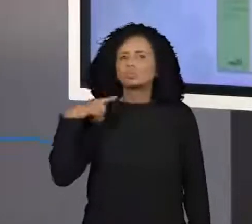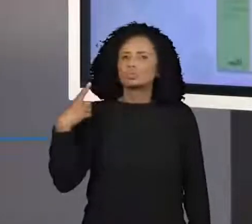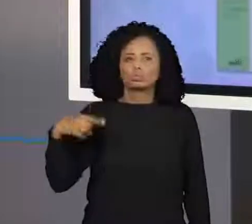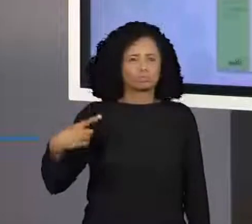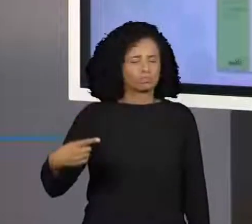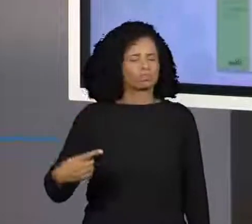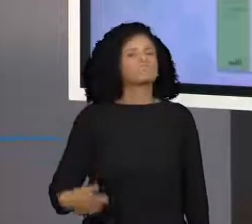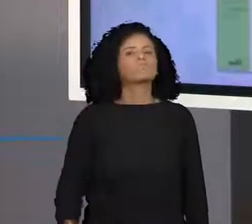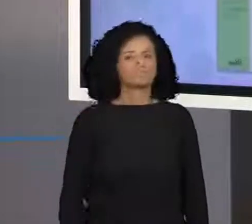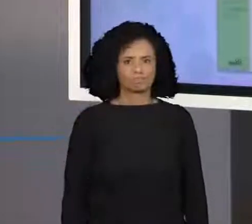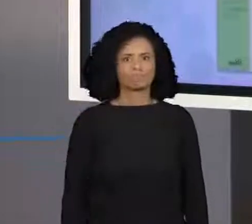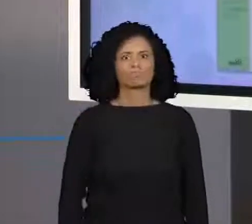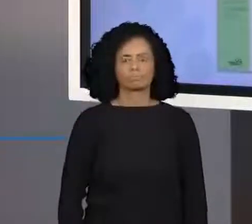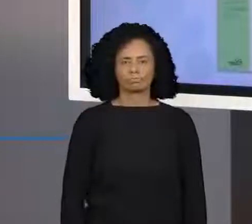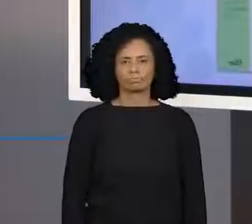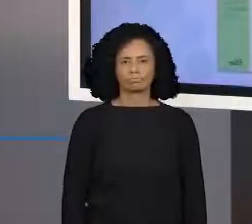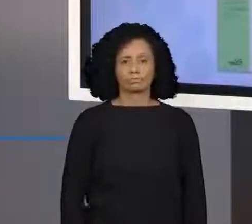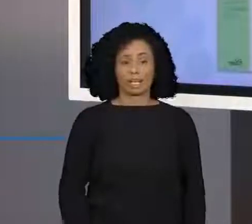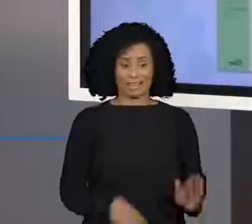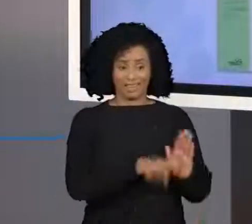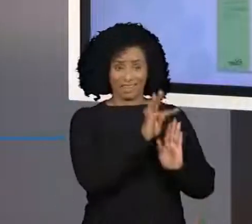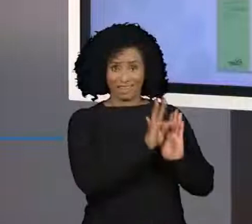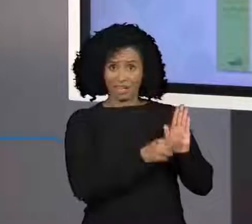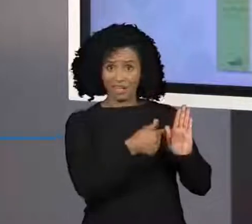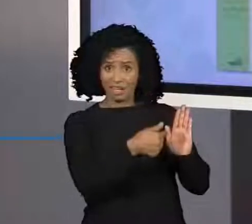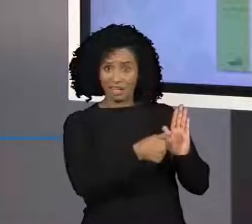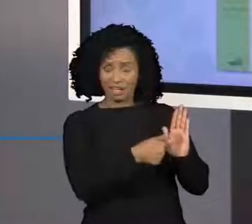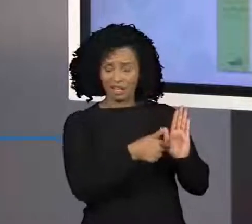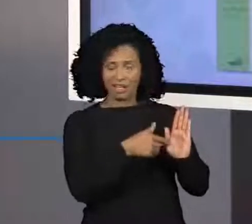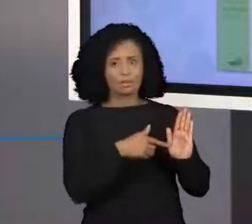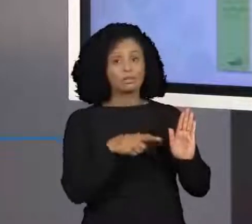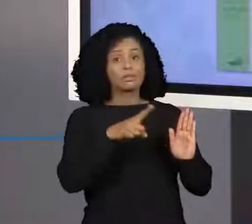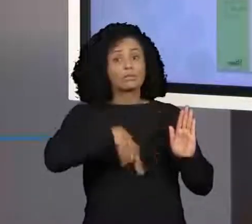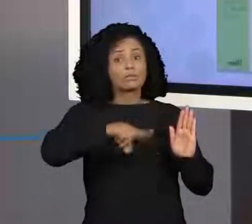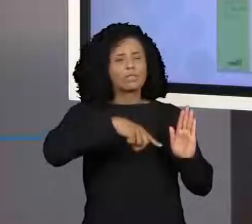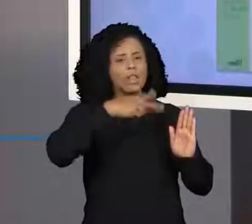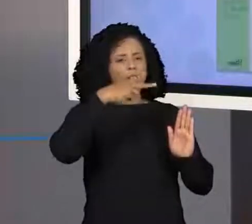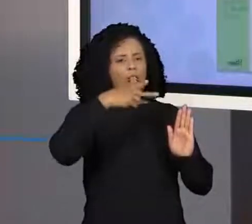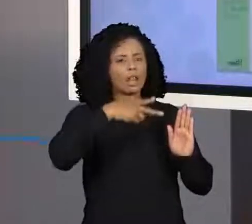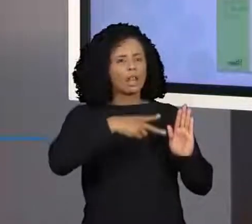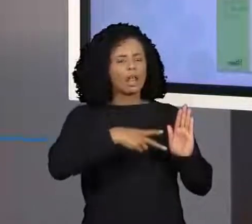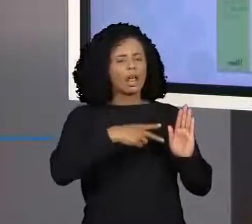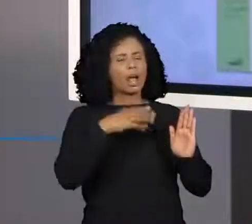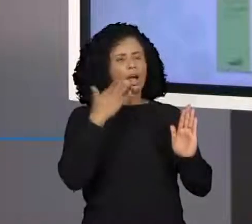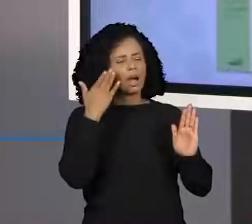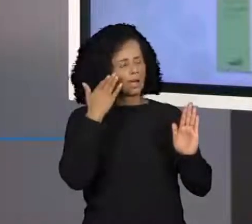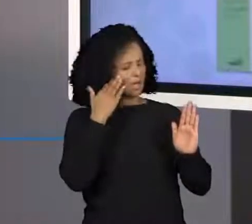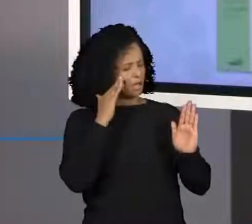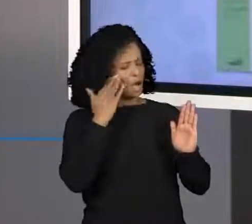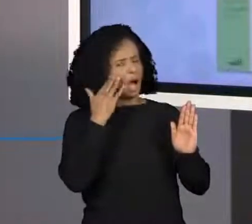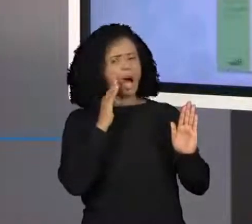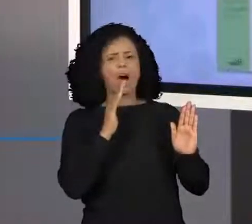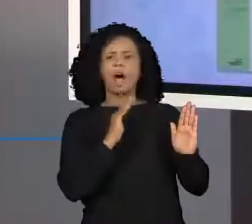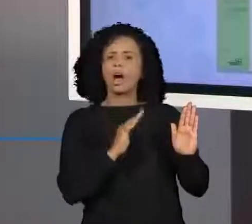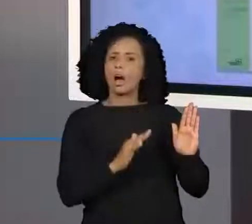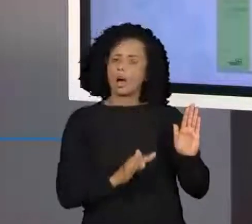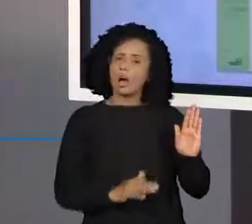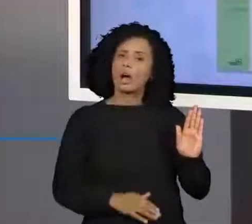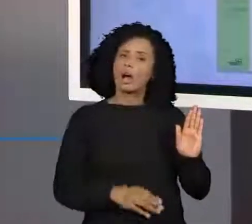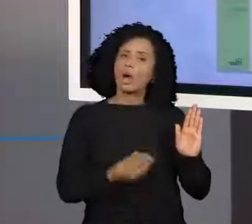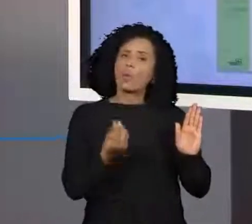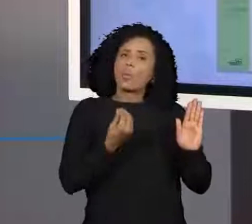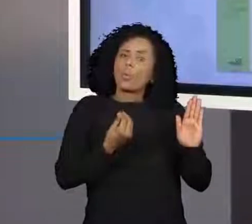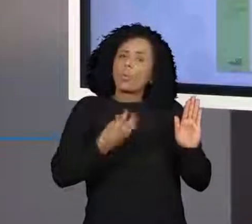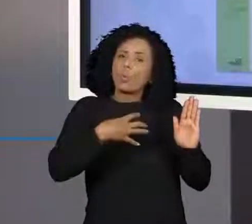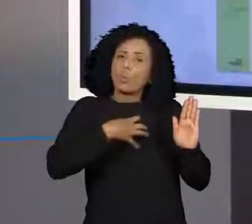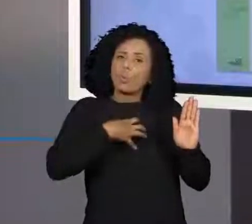um texto que, com toda certeza, quando aprendemos a respeito dele, a gente consegue construir um